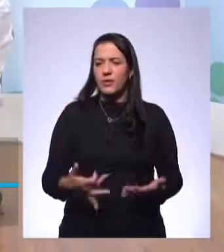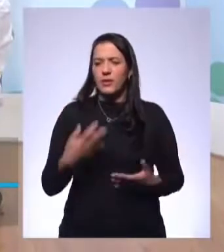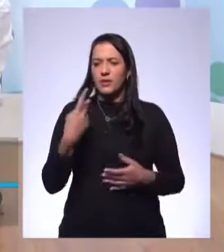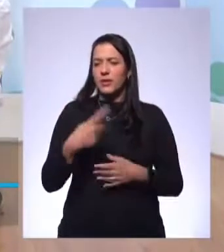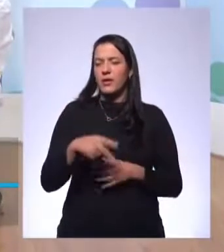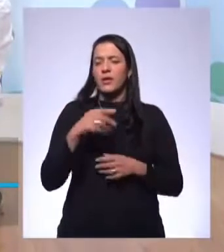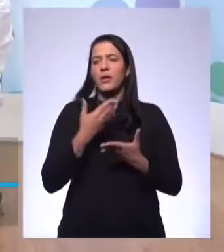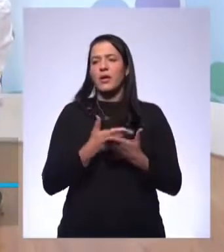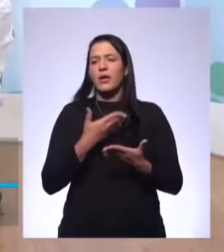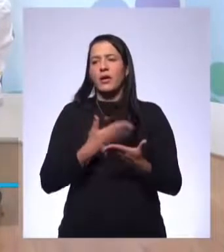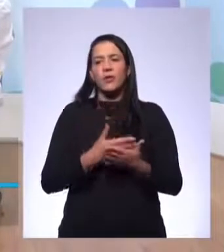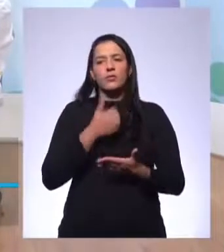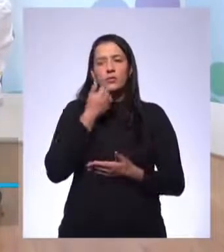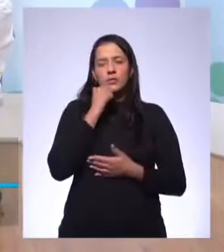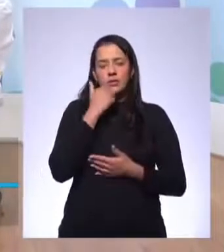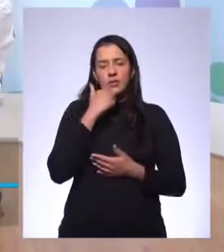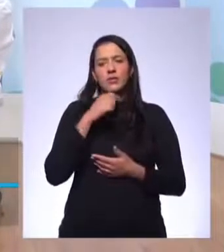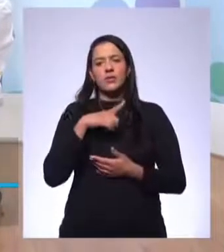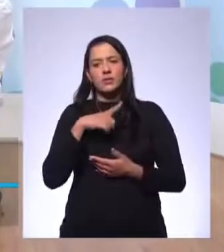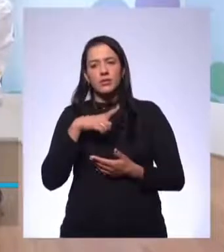da água. Por isso que eu trouxe aqui